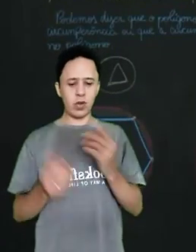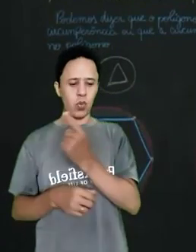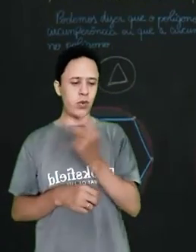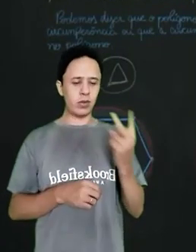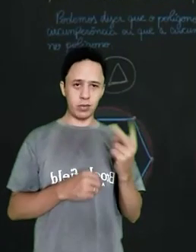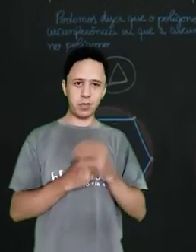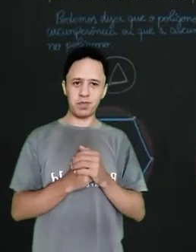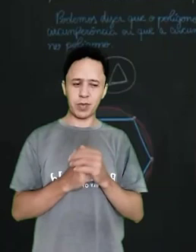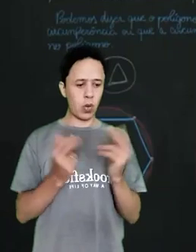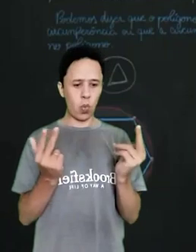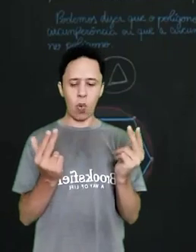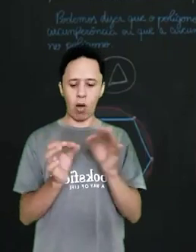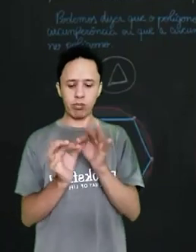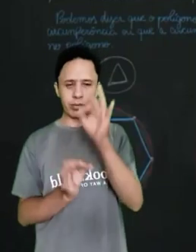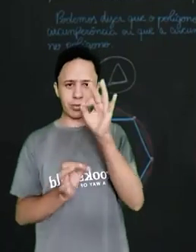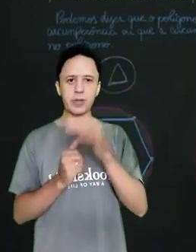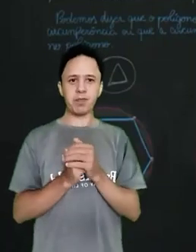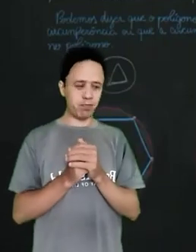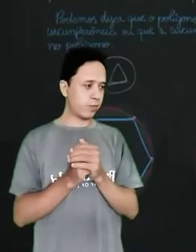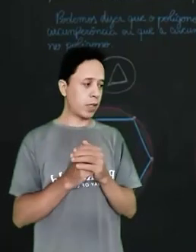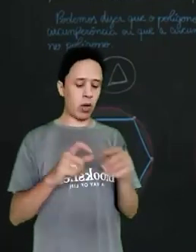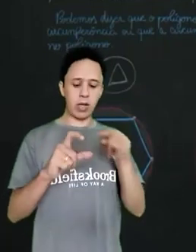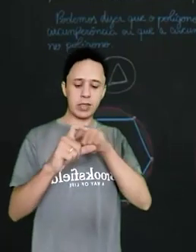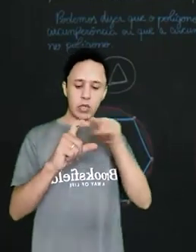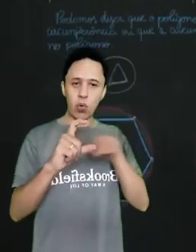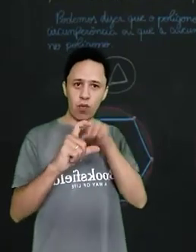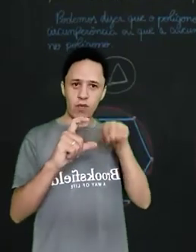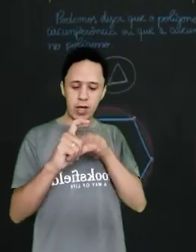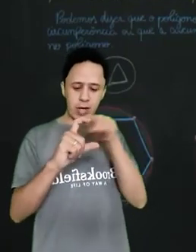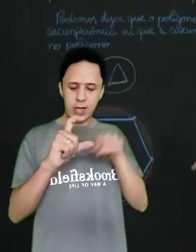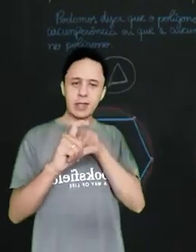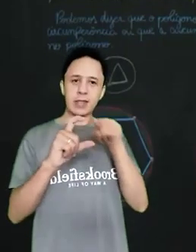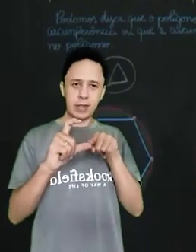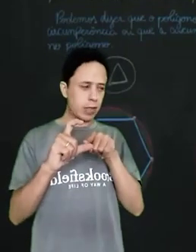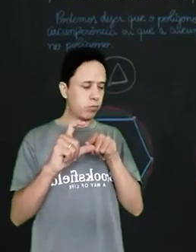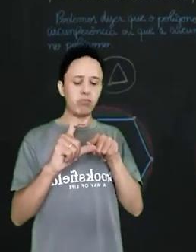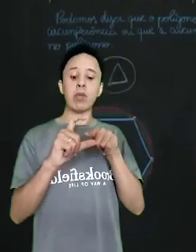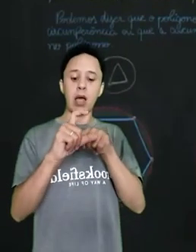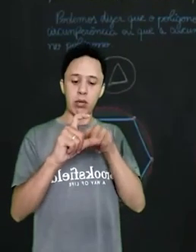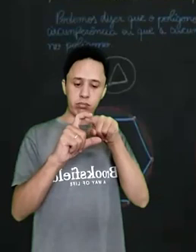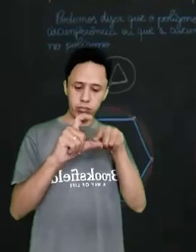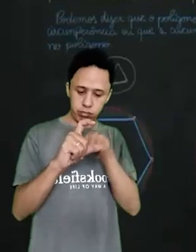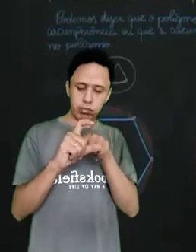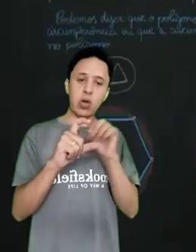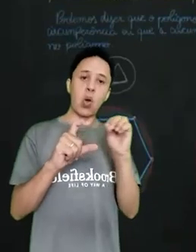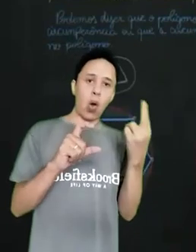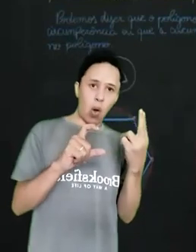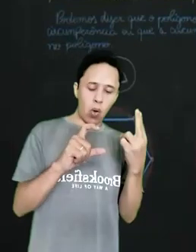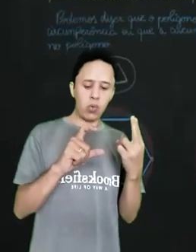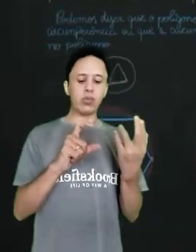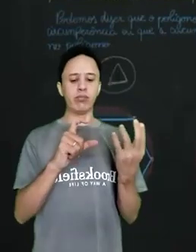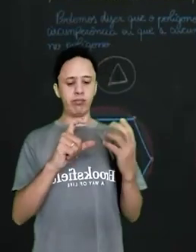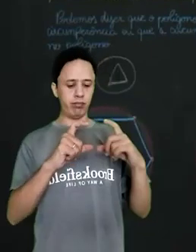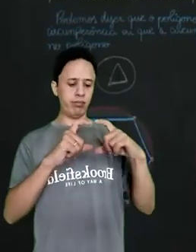pessoal, justamente essa circunferência, quando a gente coloca essa circunferência circunscrita ao polígono, ou até mesmo inscrita